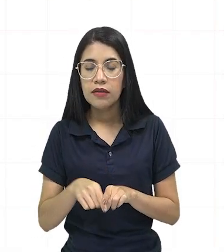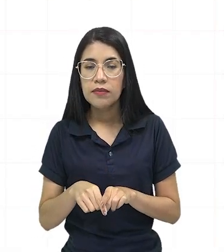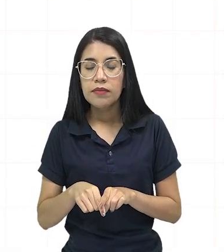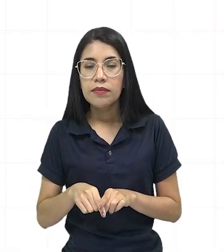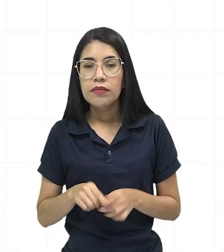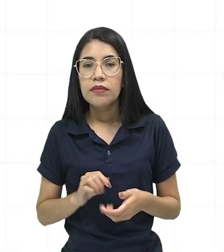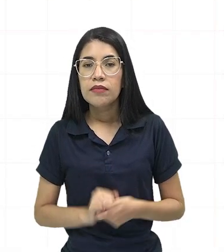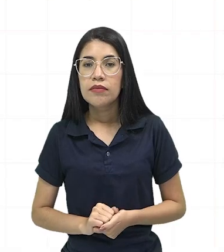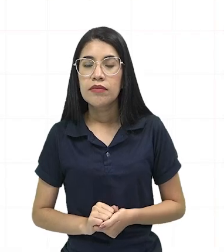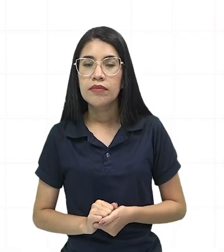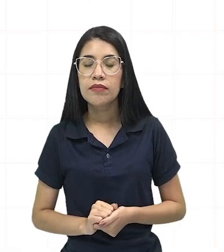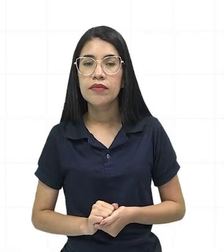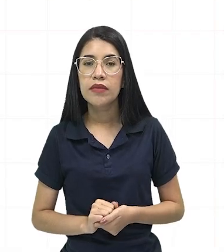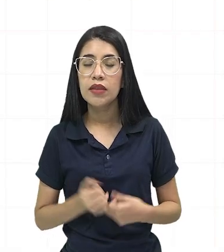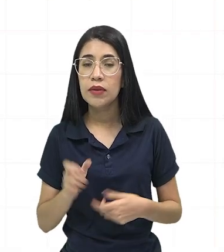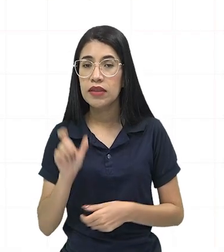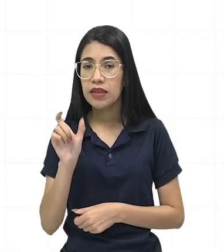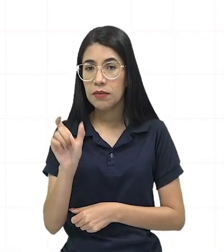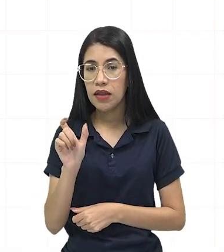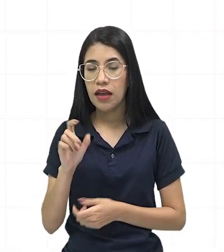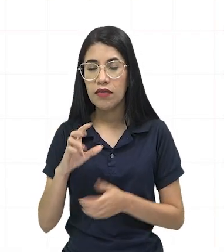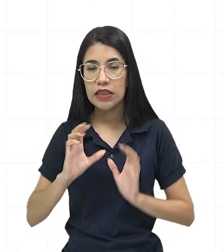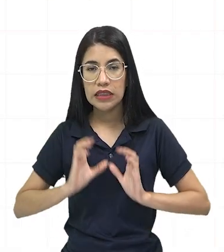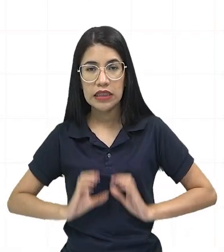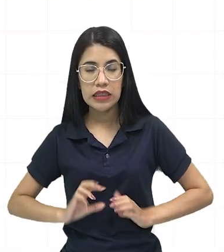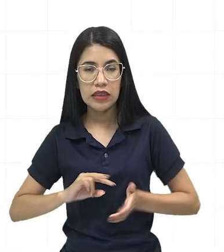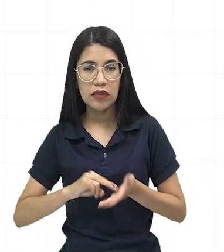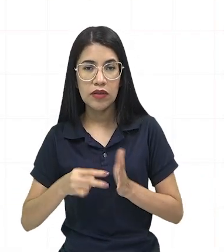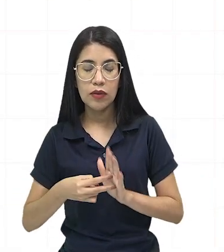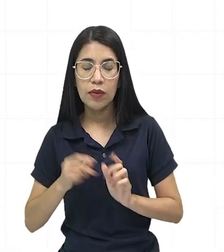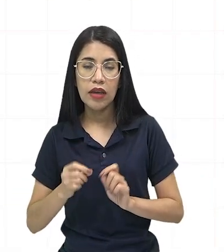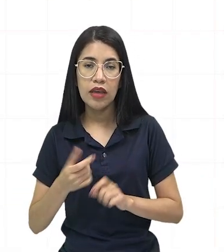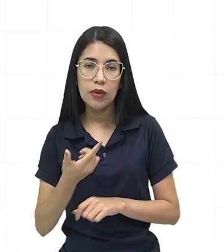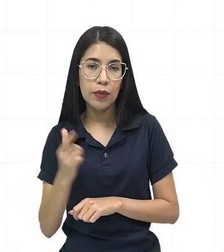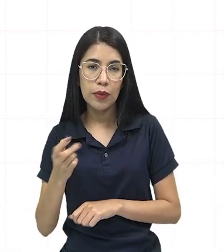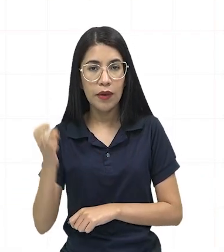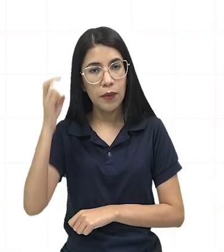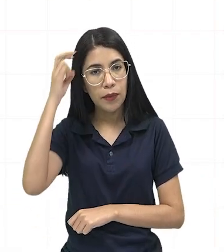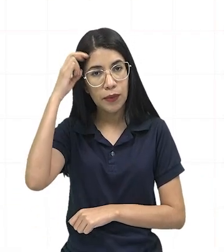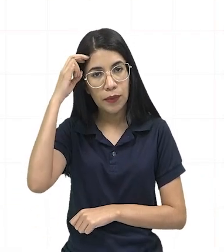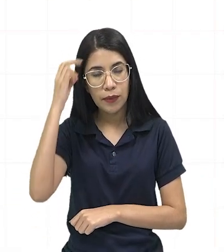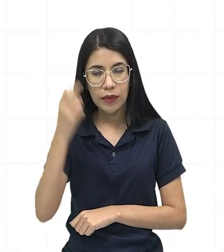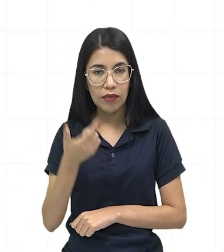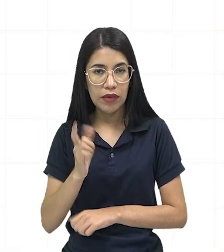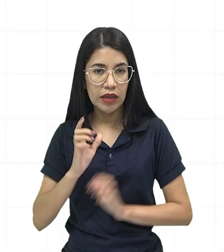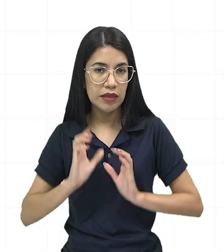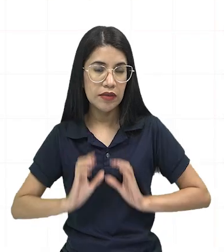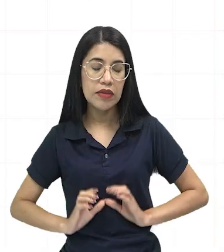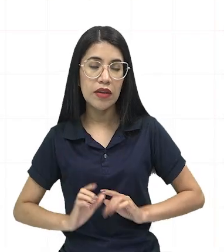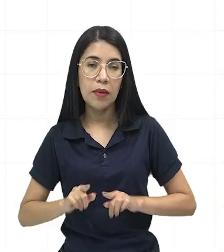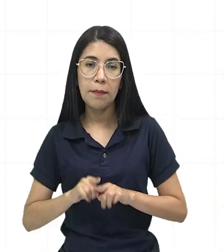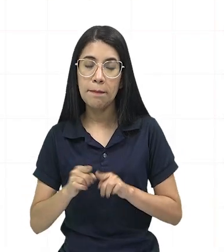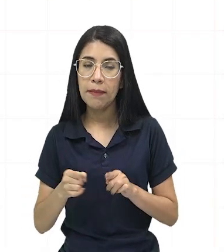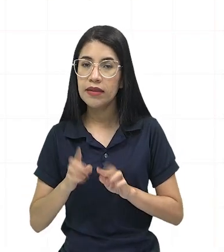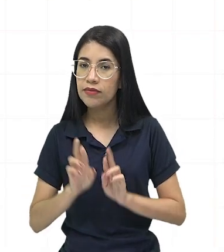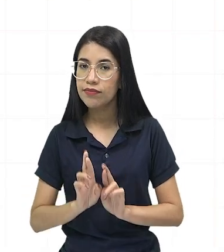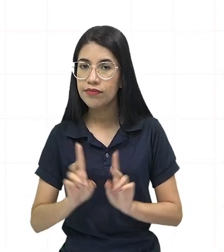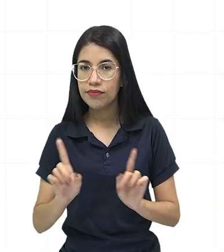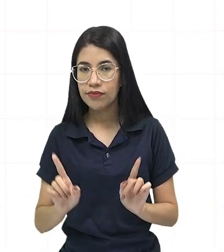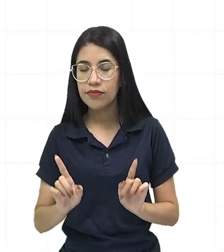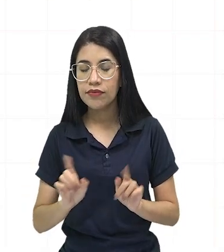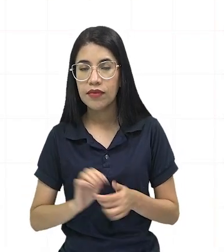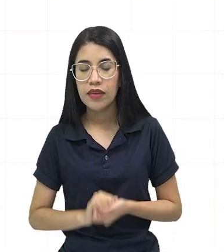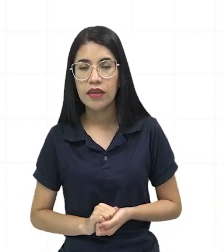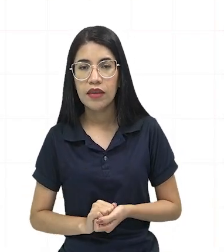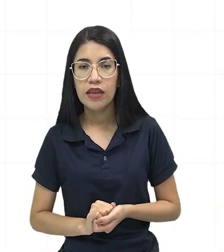na verdade, quando fala em civilizatório, nós estamos dizendo que não havia cultura, que não havia civilização. Enquanto, na verdade,